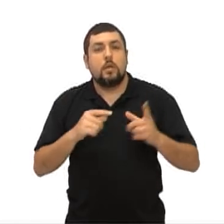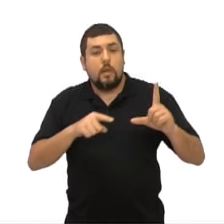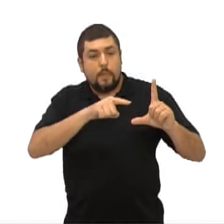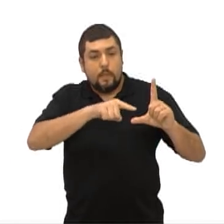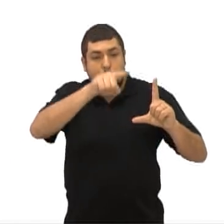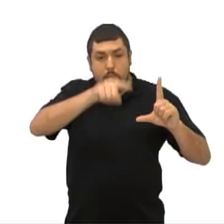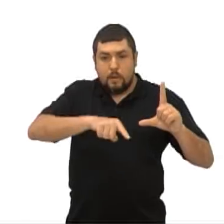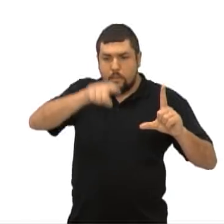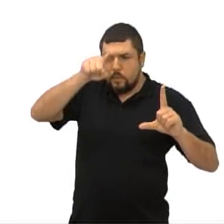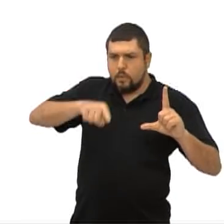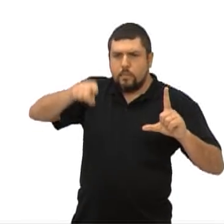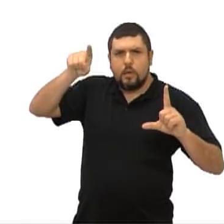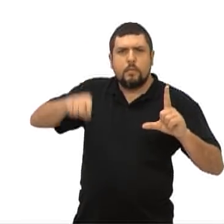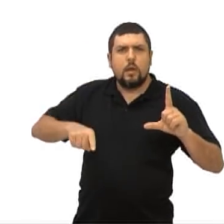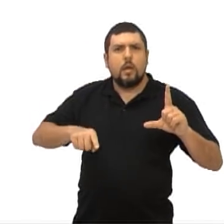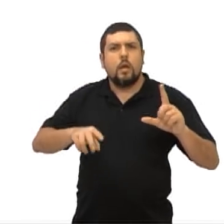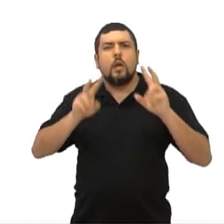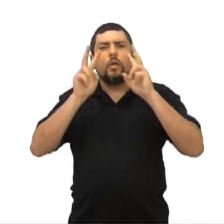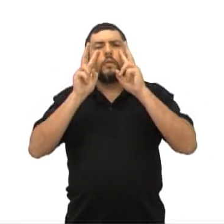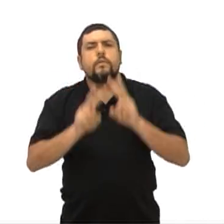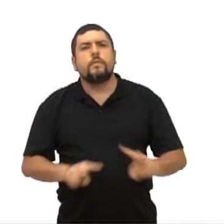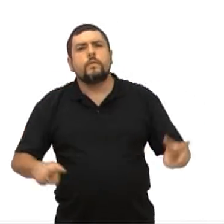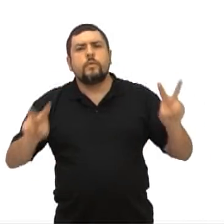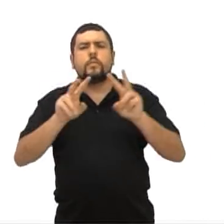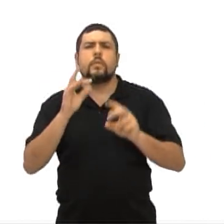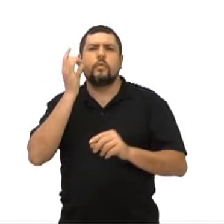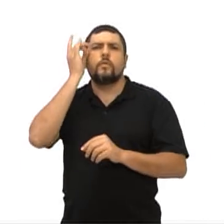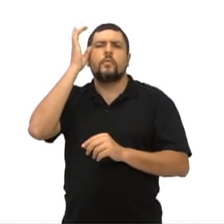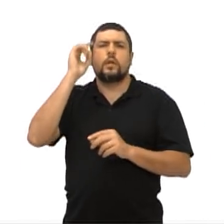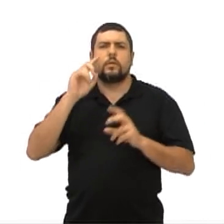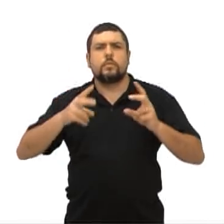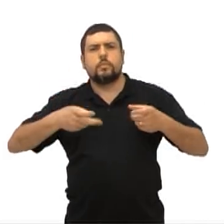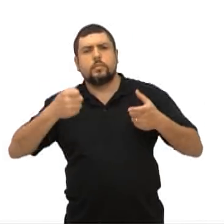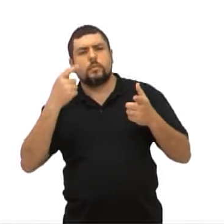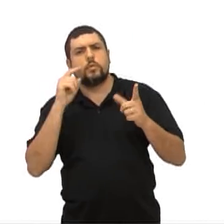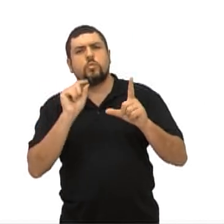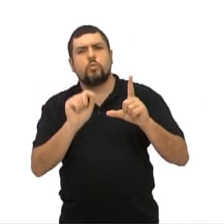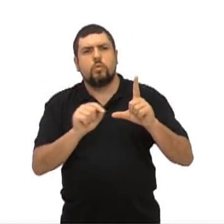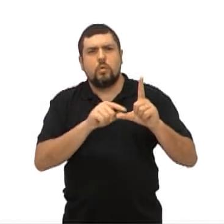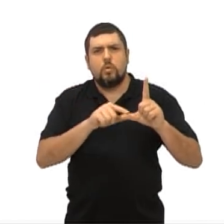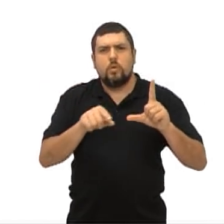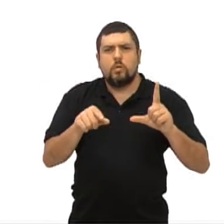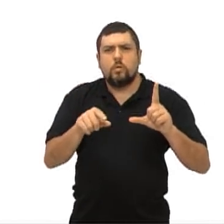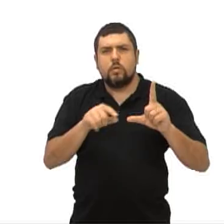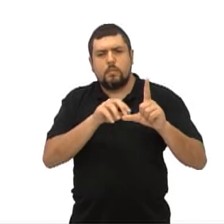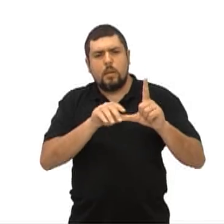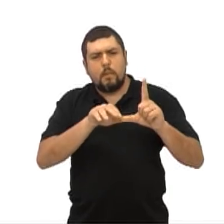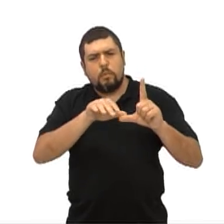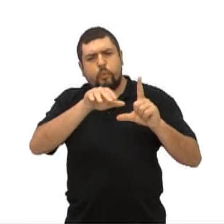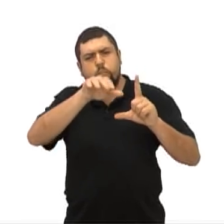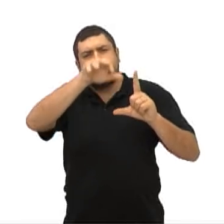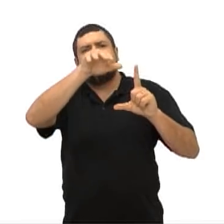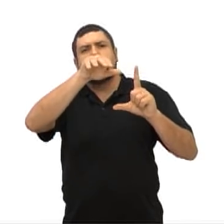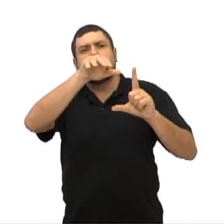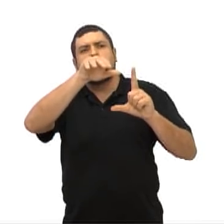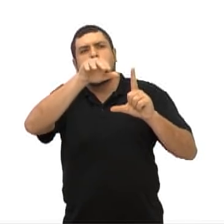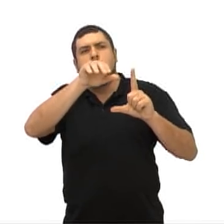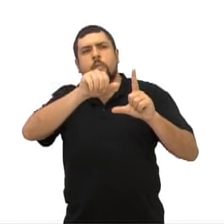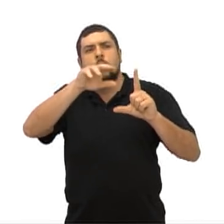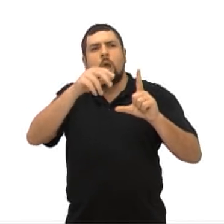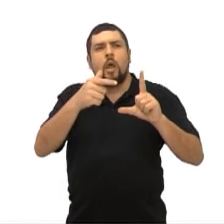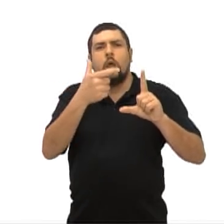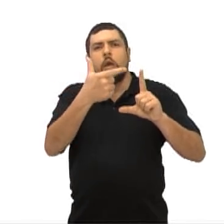uma tabela, é visualmente fácil de enxergar que 25 é o máximo, é o topo da nossa